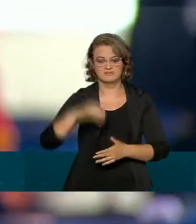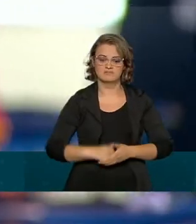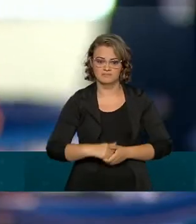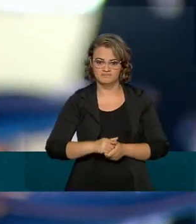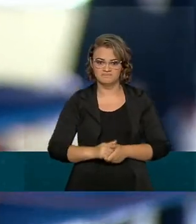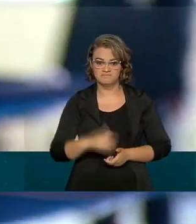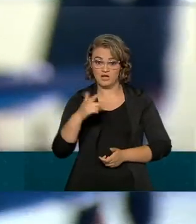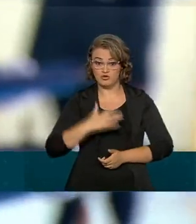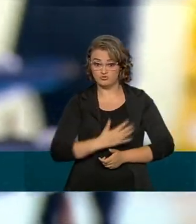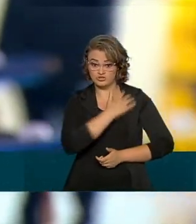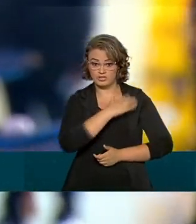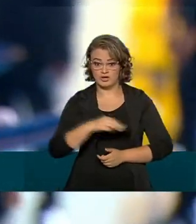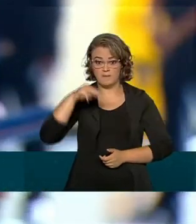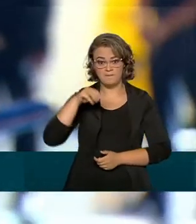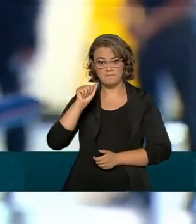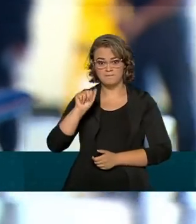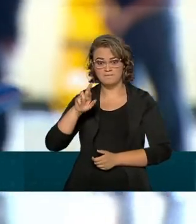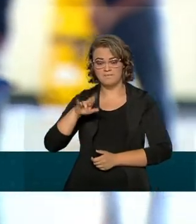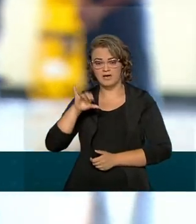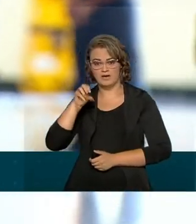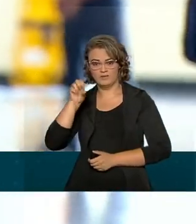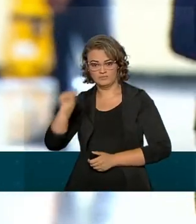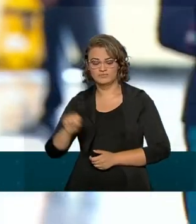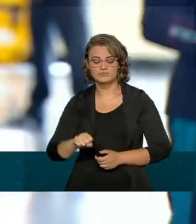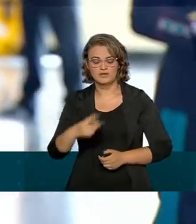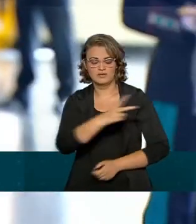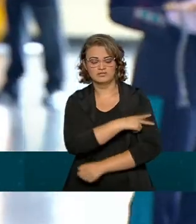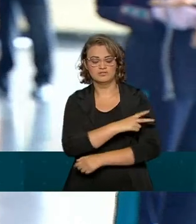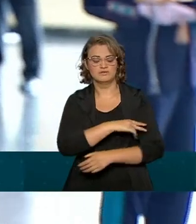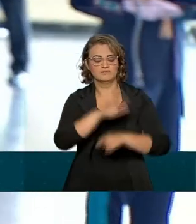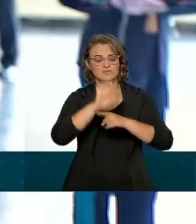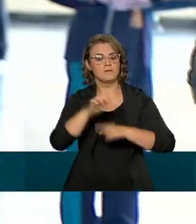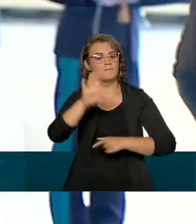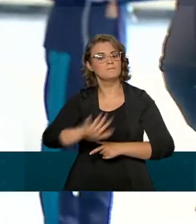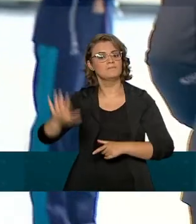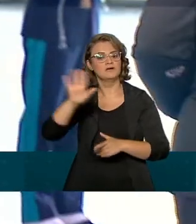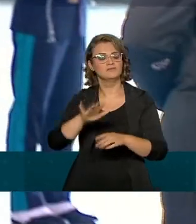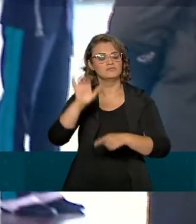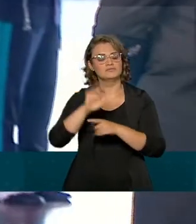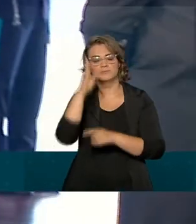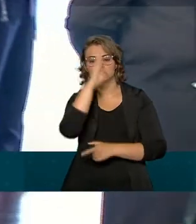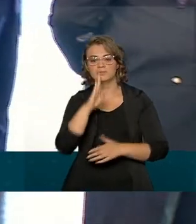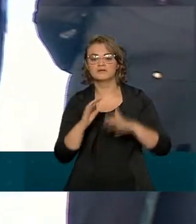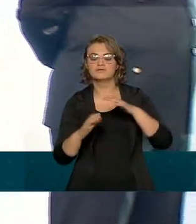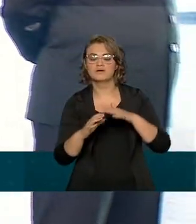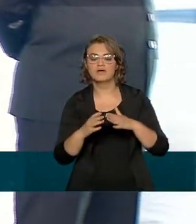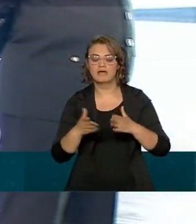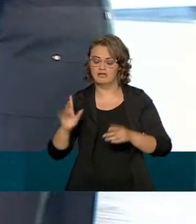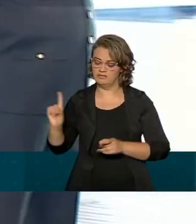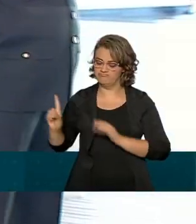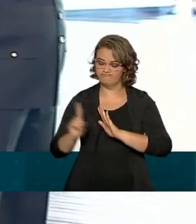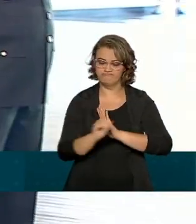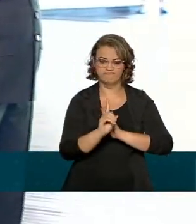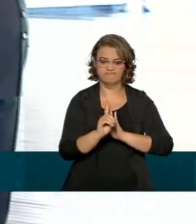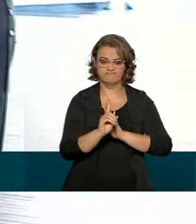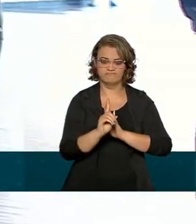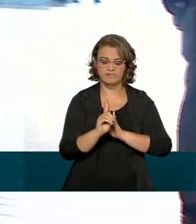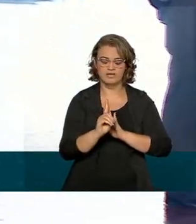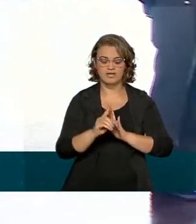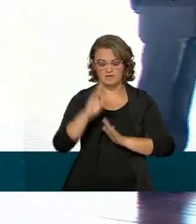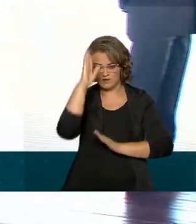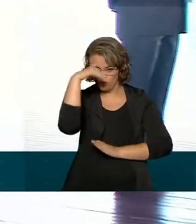general-de-exército Marcos Antônio Amaro dos Santos chefe do estado-maior do exército fará em nome do exército brasileiro